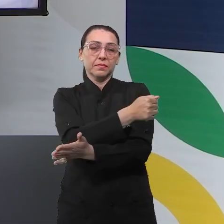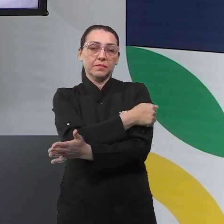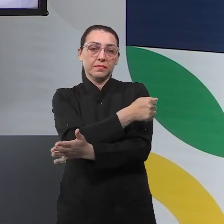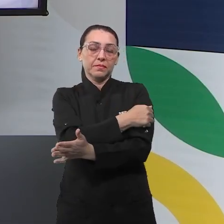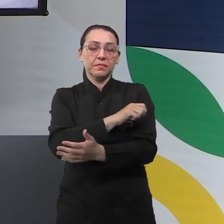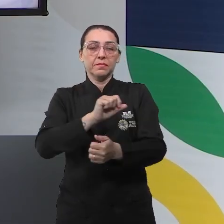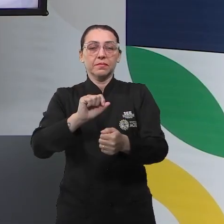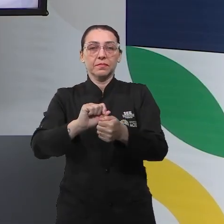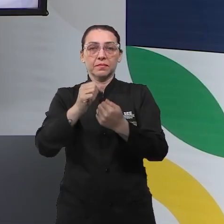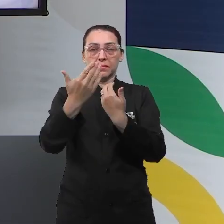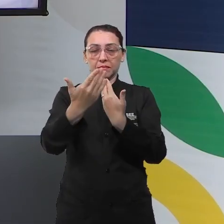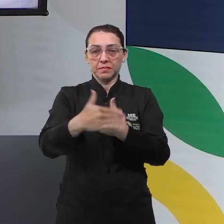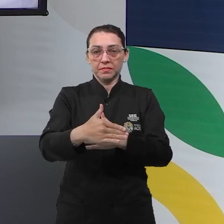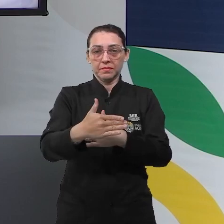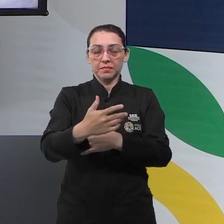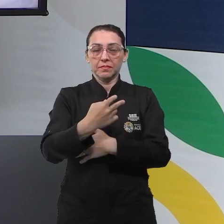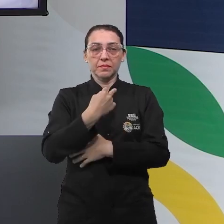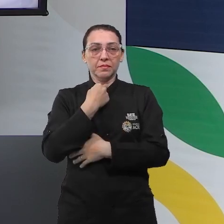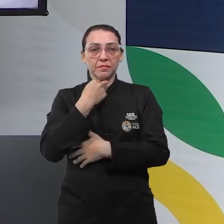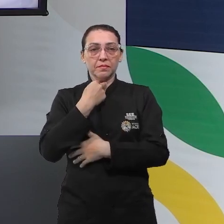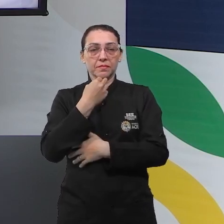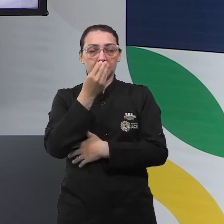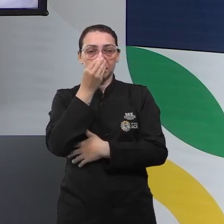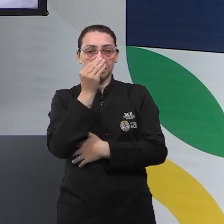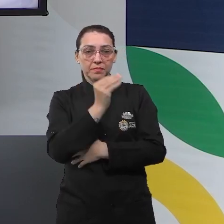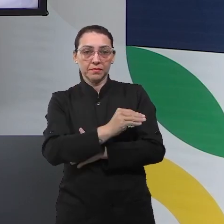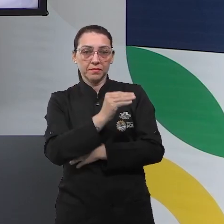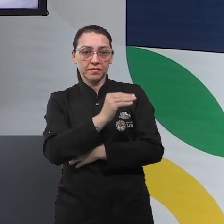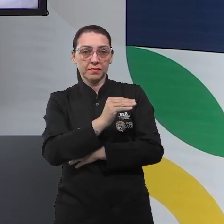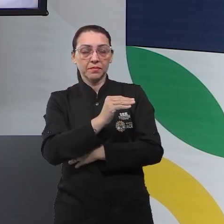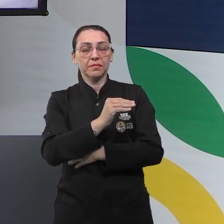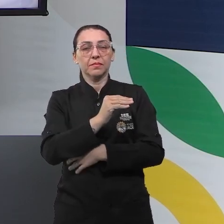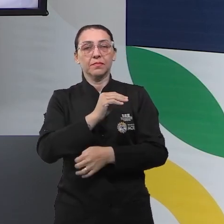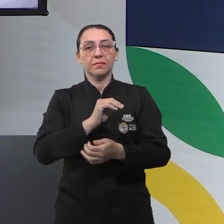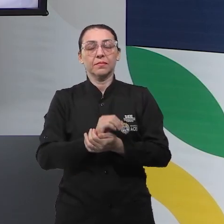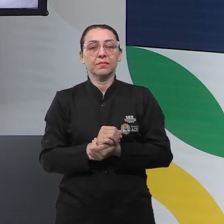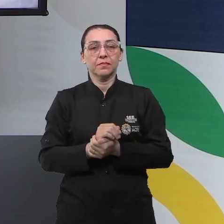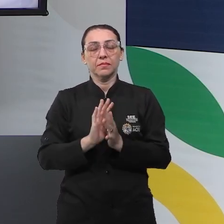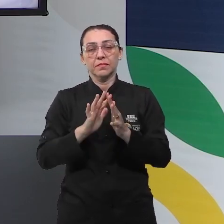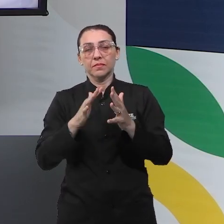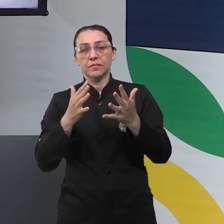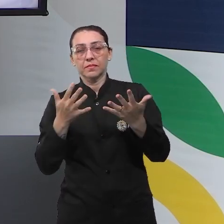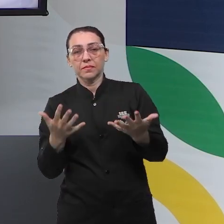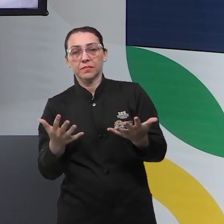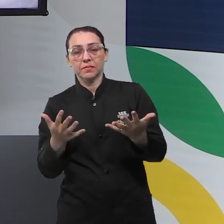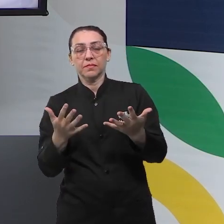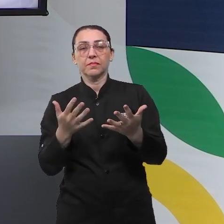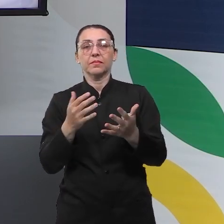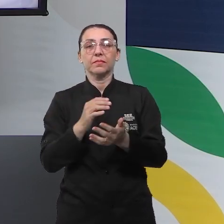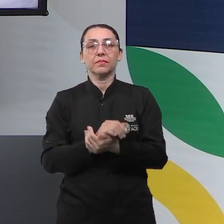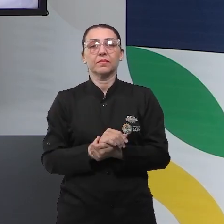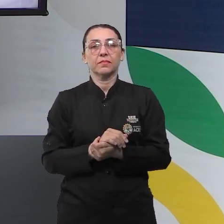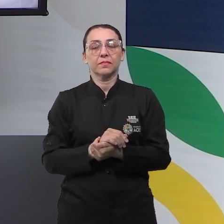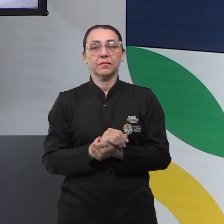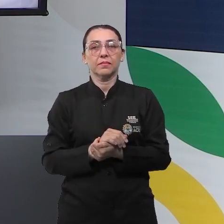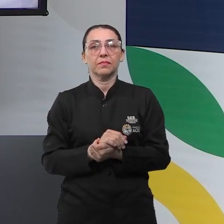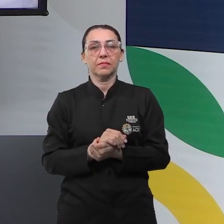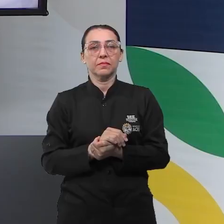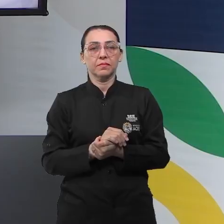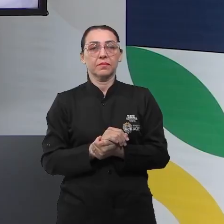essa prova. Não podemos desprezar ou menosprezar qualquer tipo de questão ou